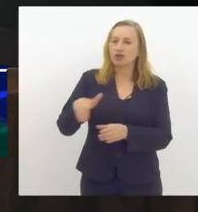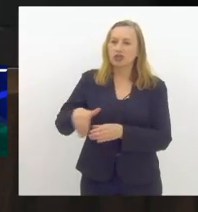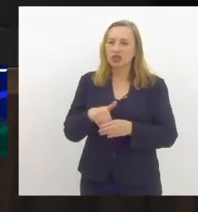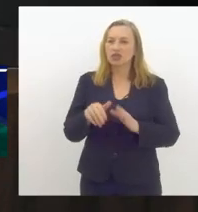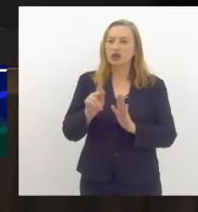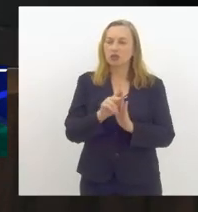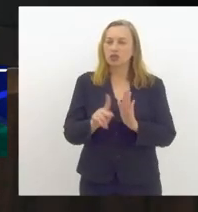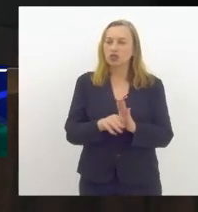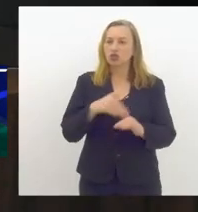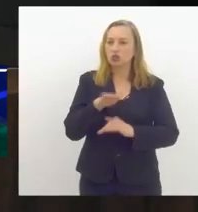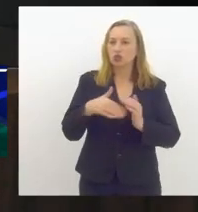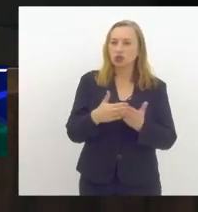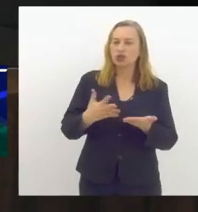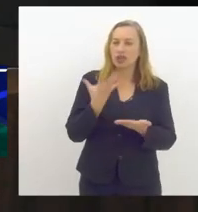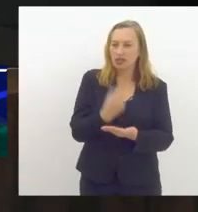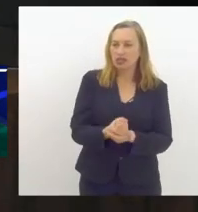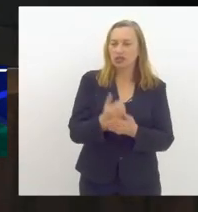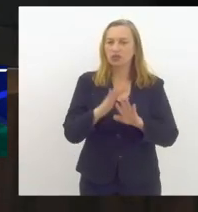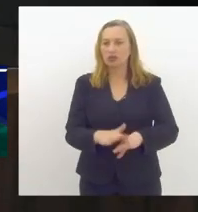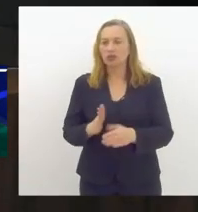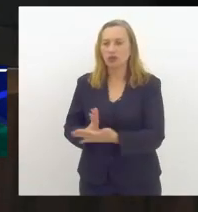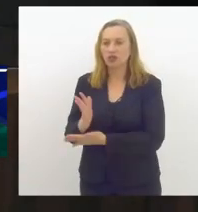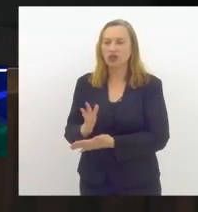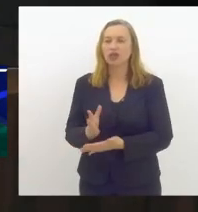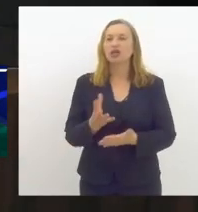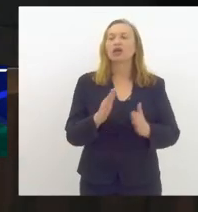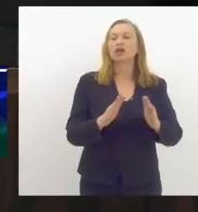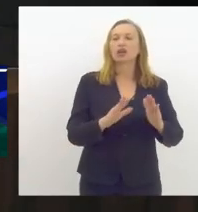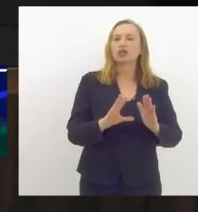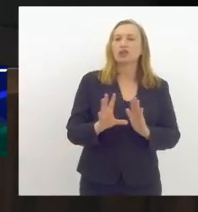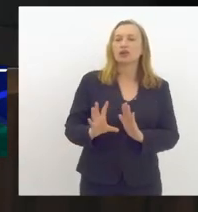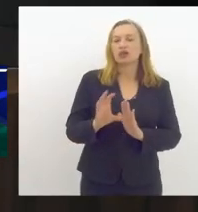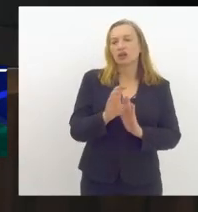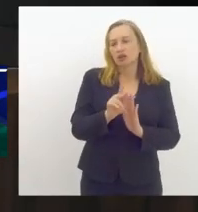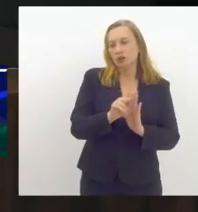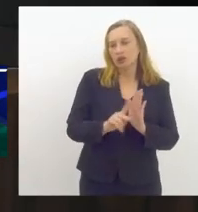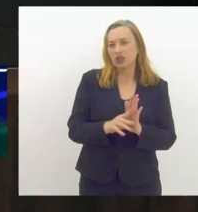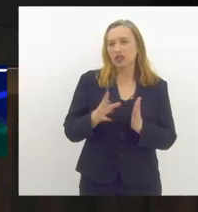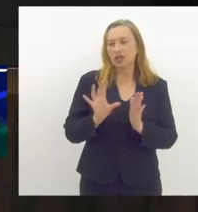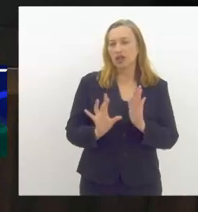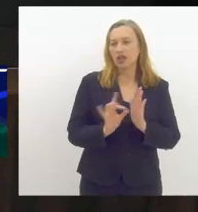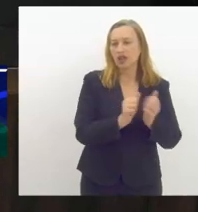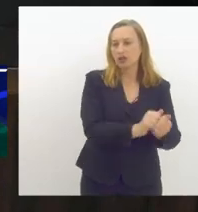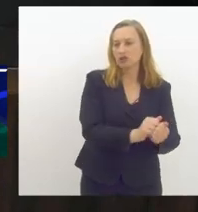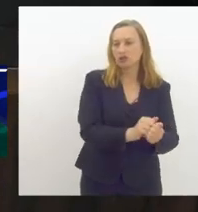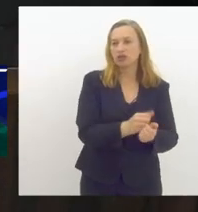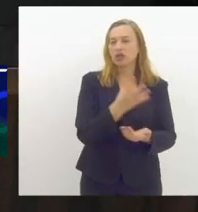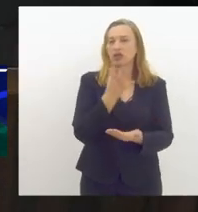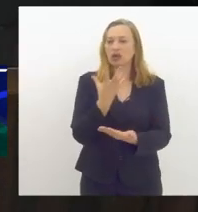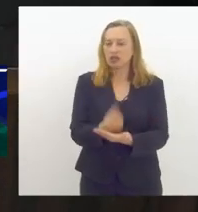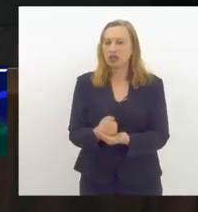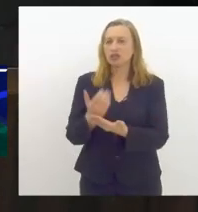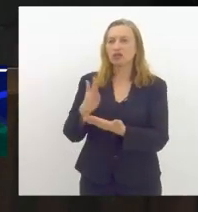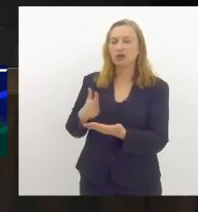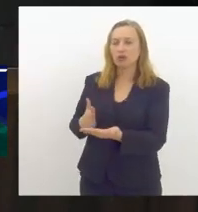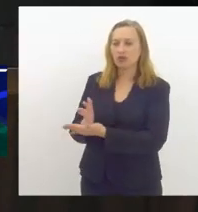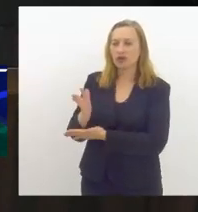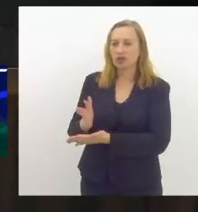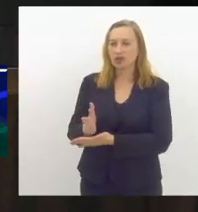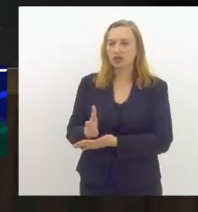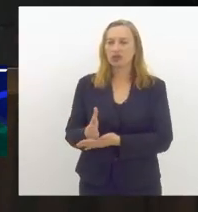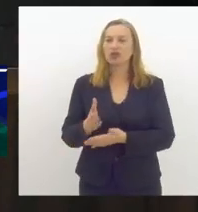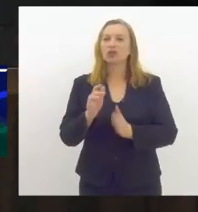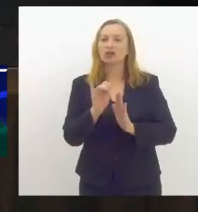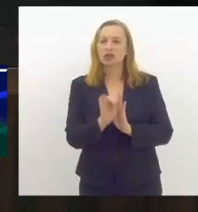projeto que aprova permanência posição aprovada em votação projeto assim emendado seus que a prova mais como estão aprovado